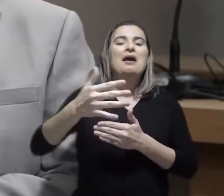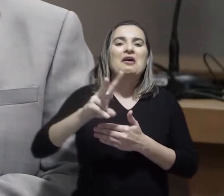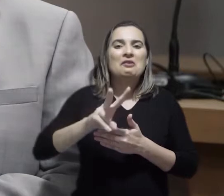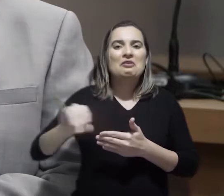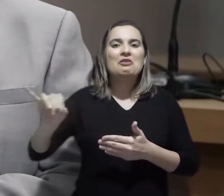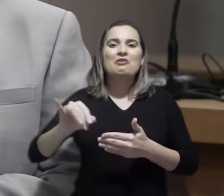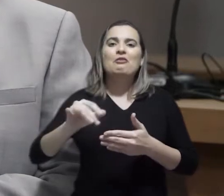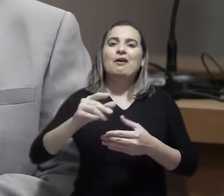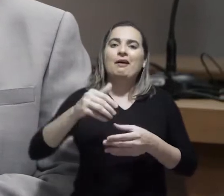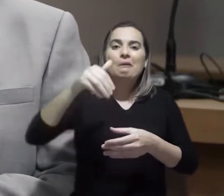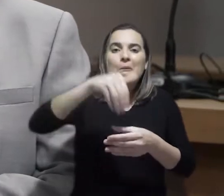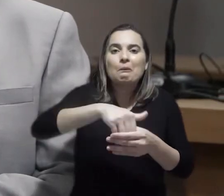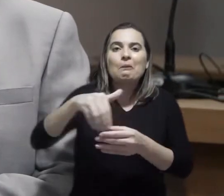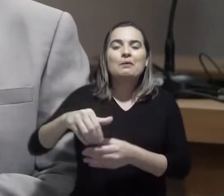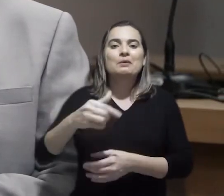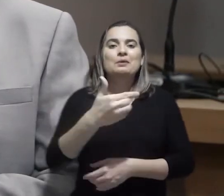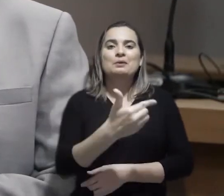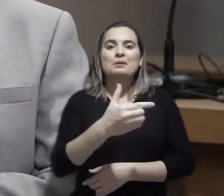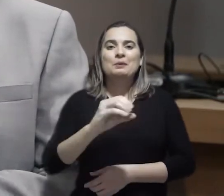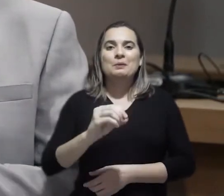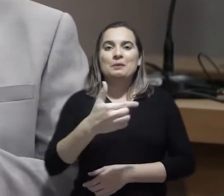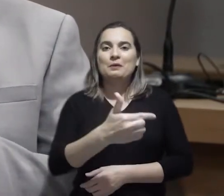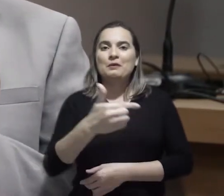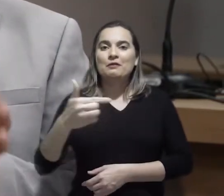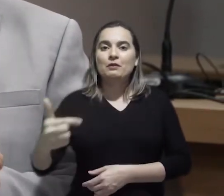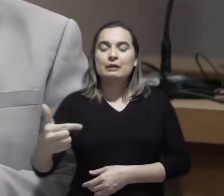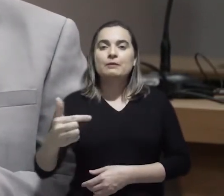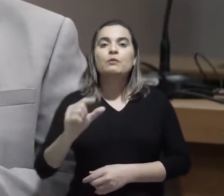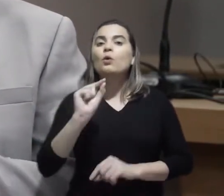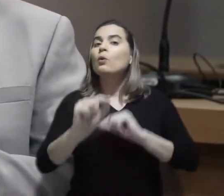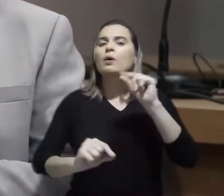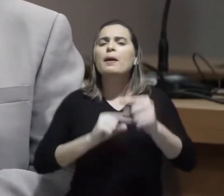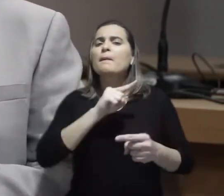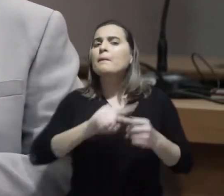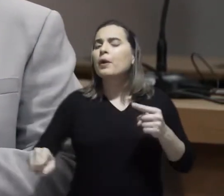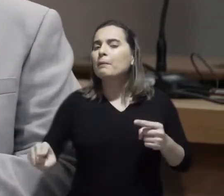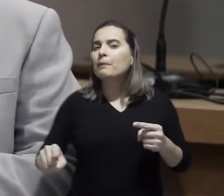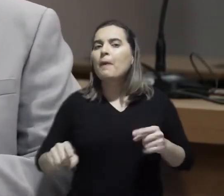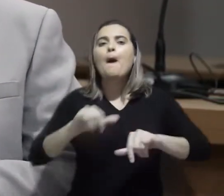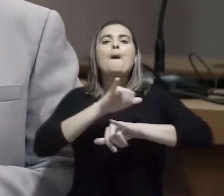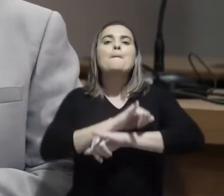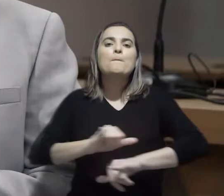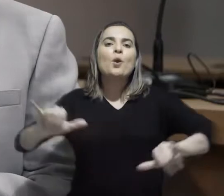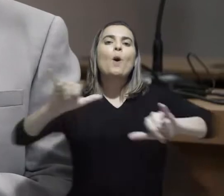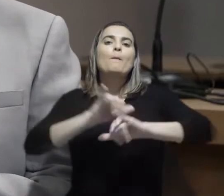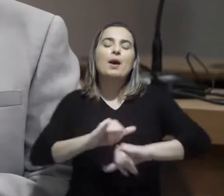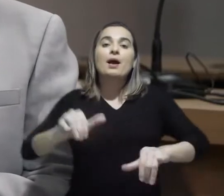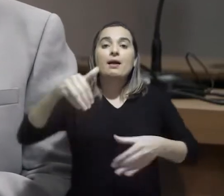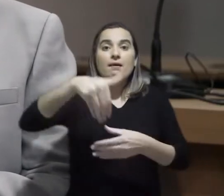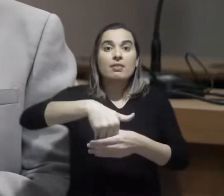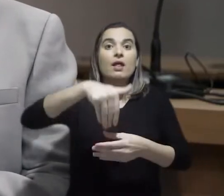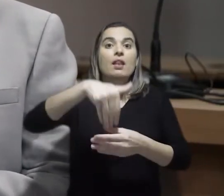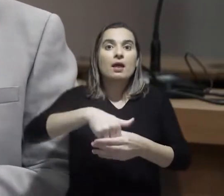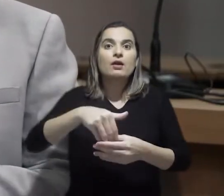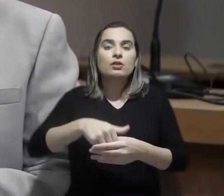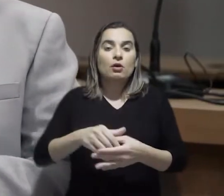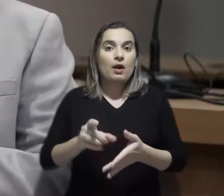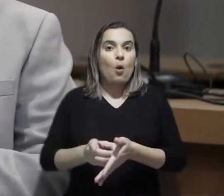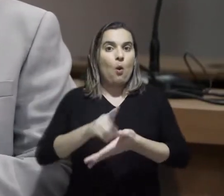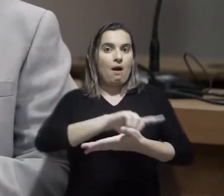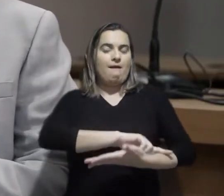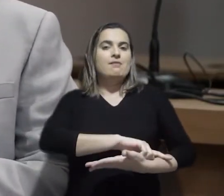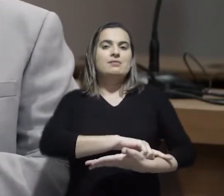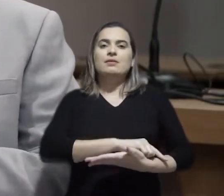com as eleições de 2022, o que não se pode fazer é propaganda eleitoral antecipada, também chamada